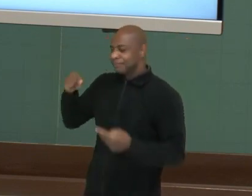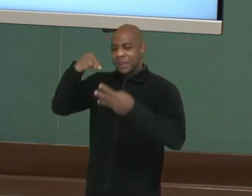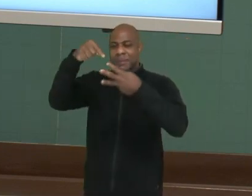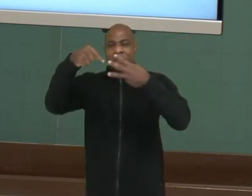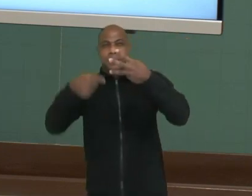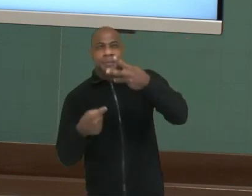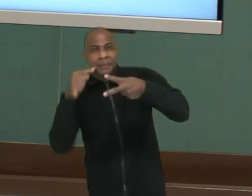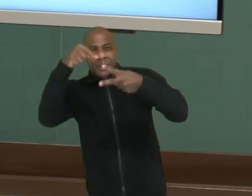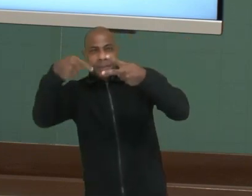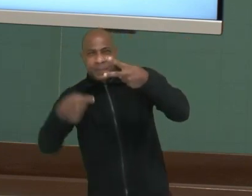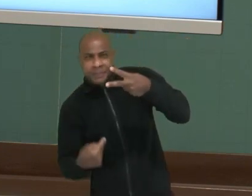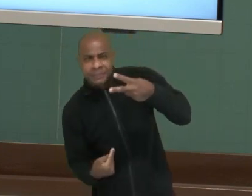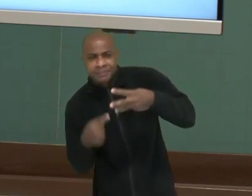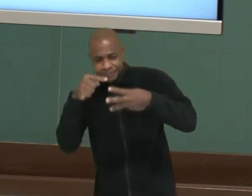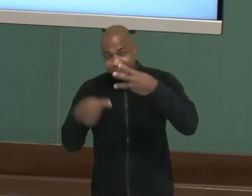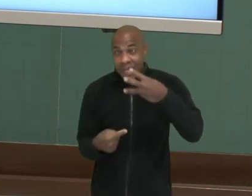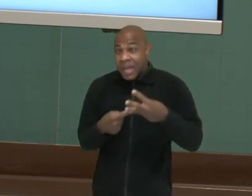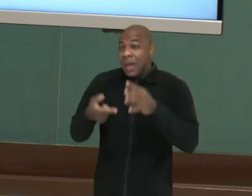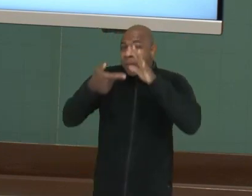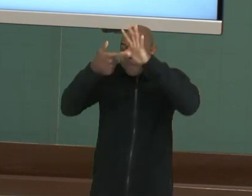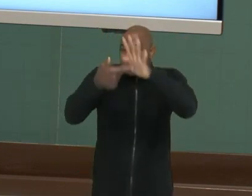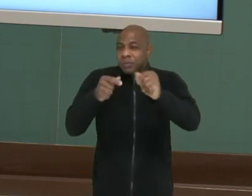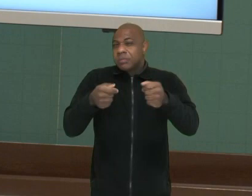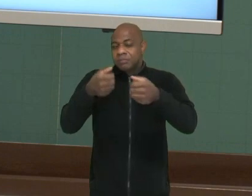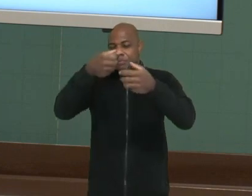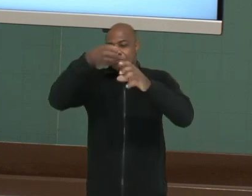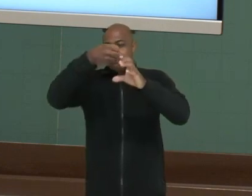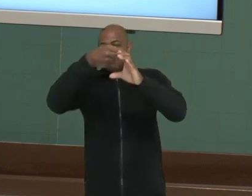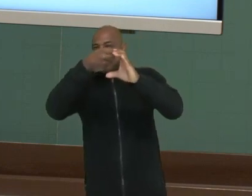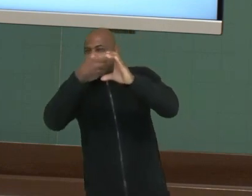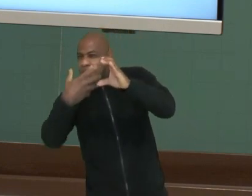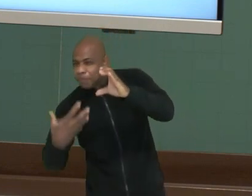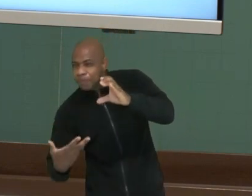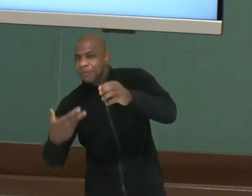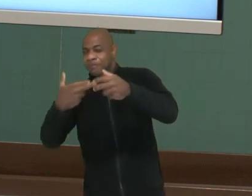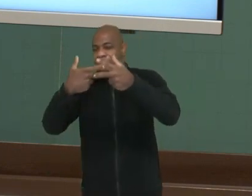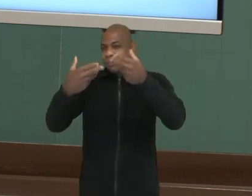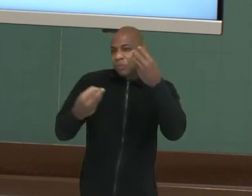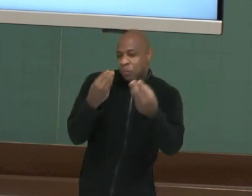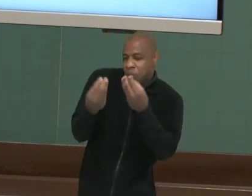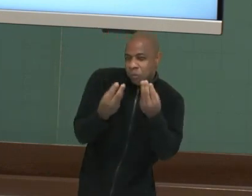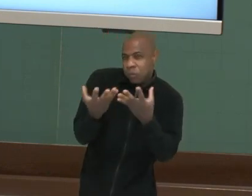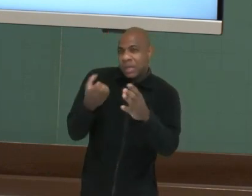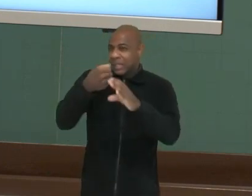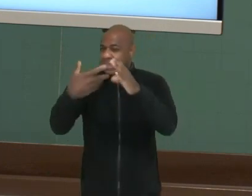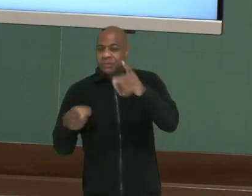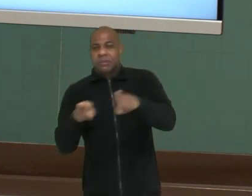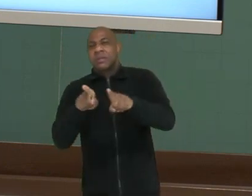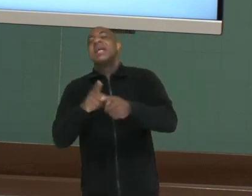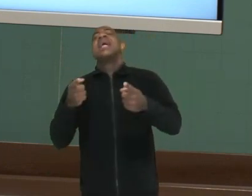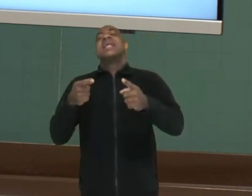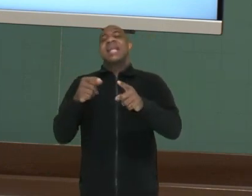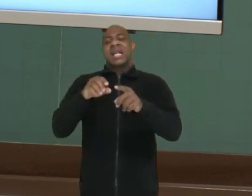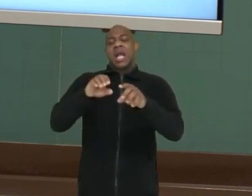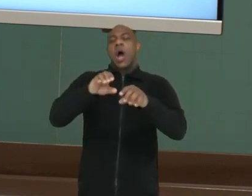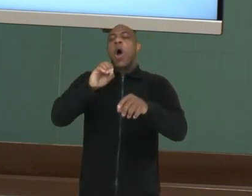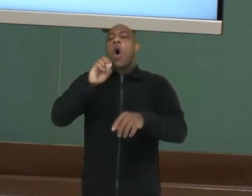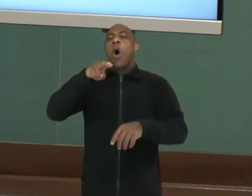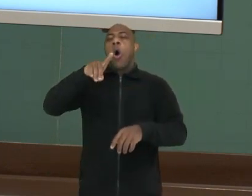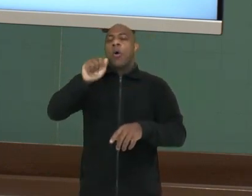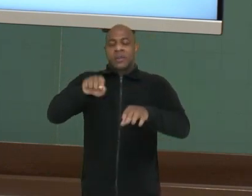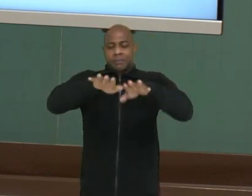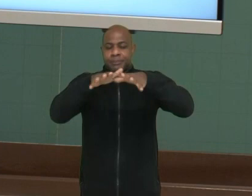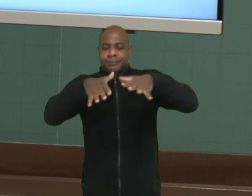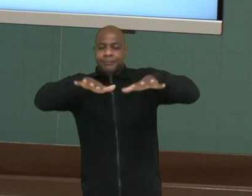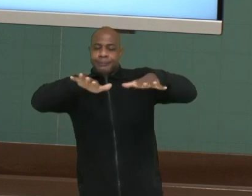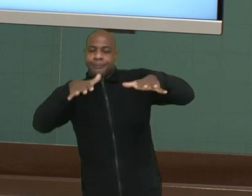você classificar as ondas. Lembre-se, nós estamos estudando as ondas, a onda física, e nós vamos ver aonde